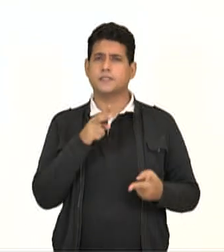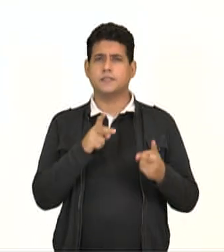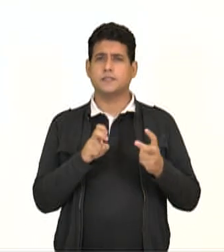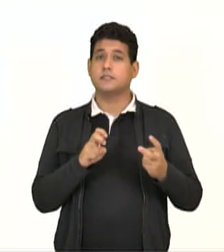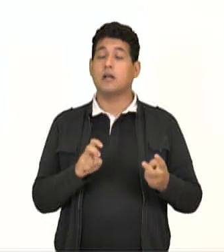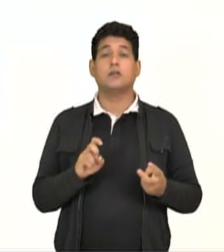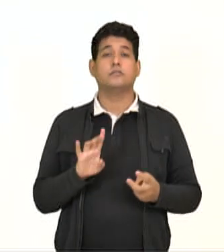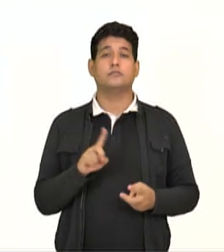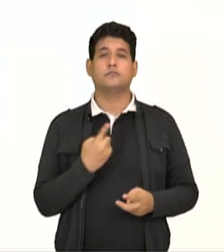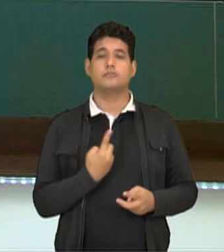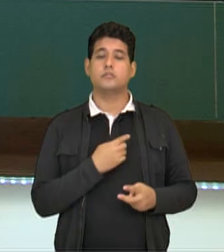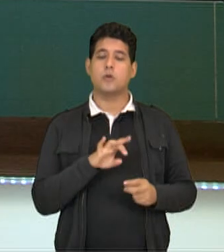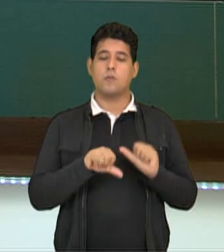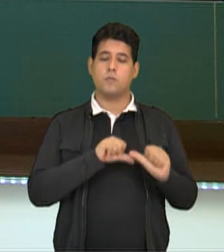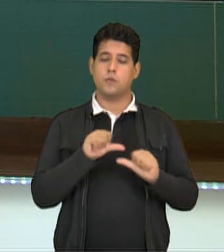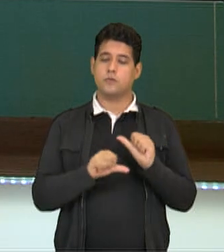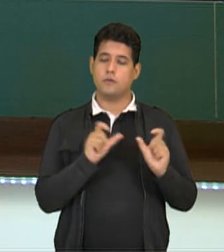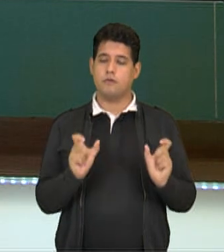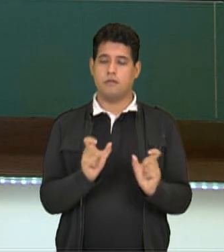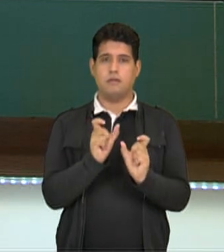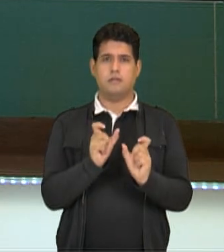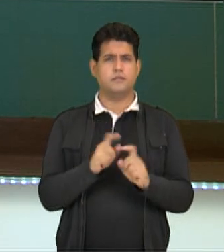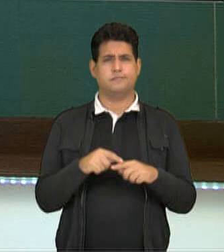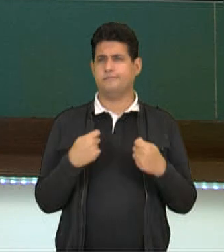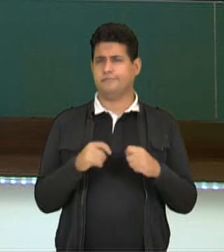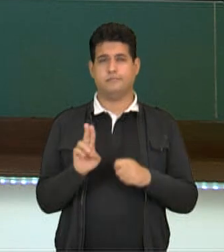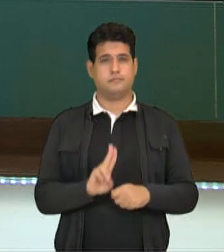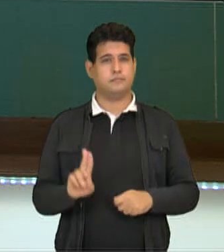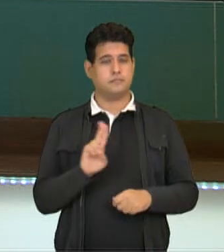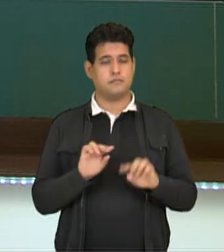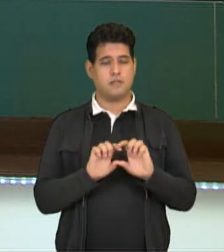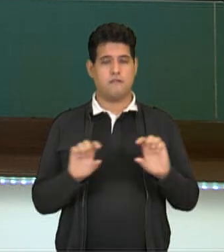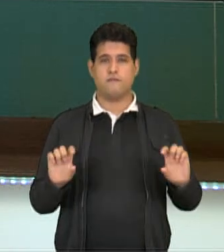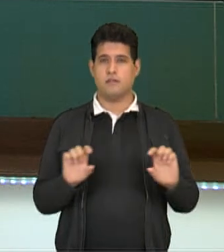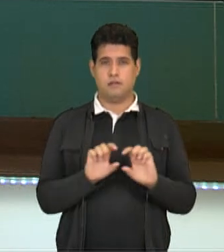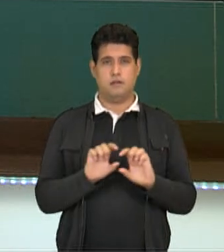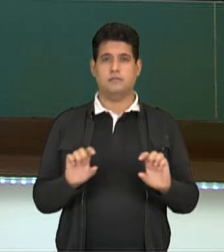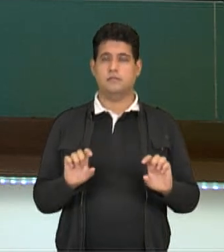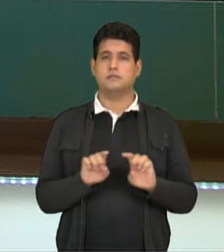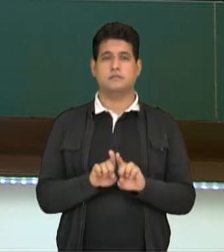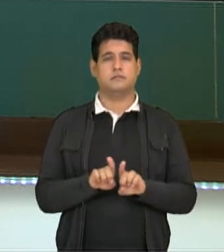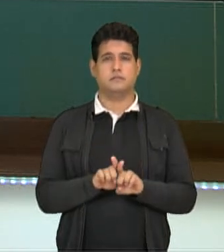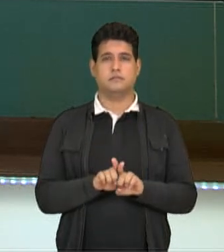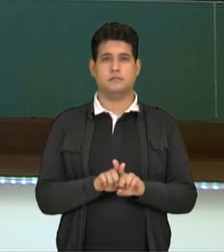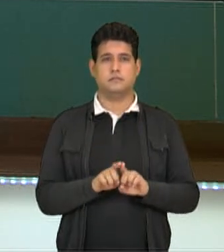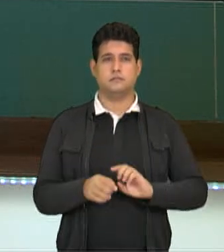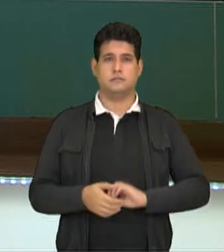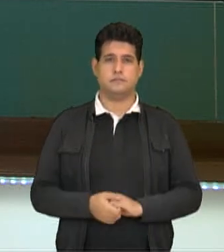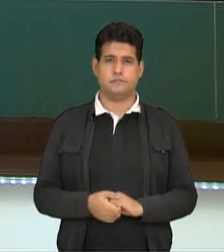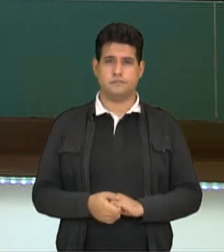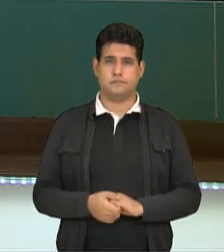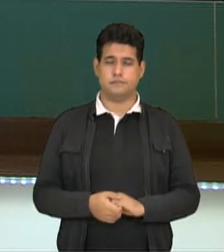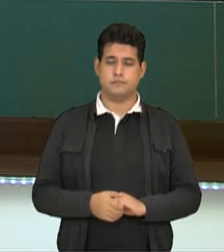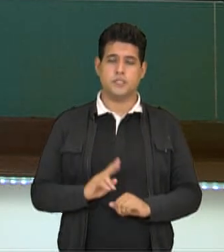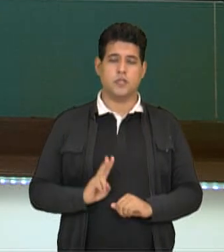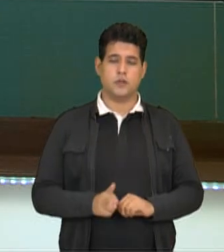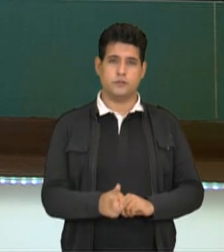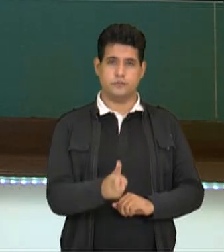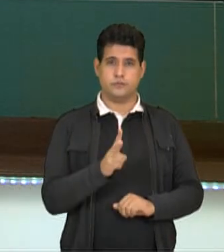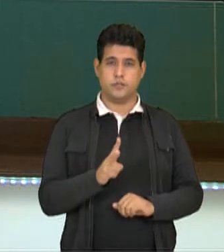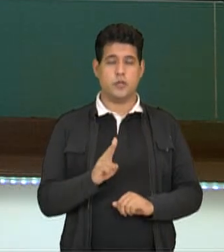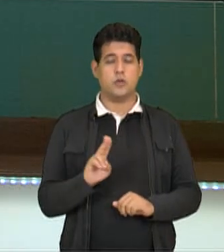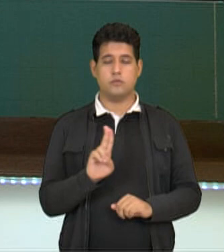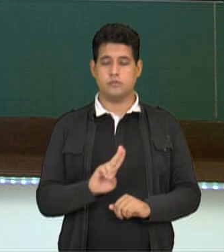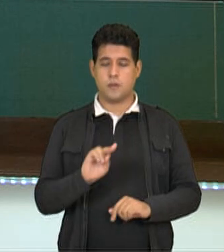que a gente só inverteu novamente, não precisa utilizar a frase ali na continuação de uma oração